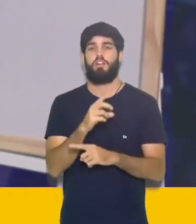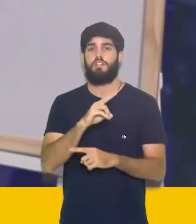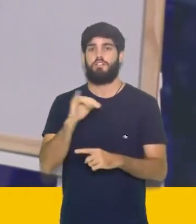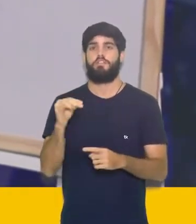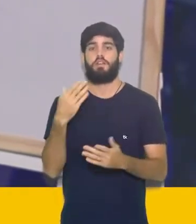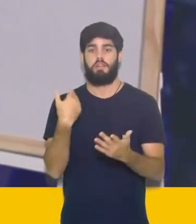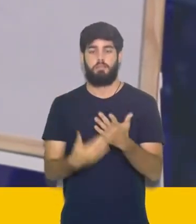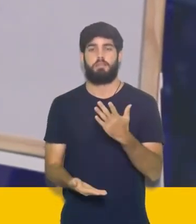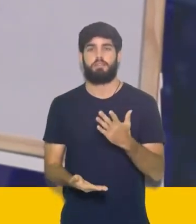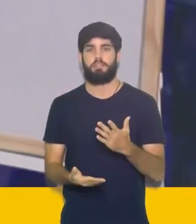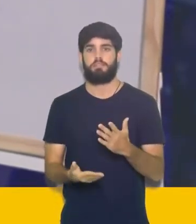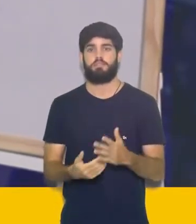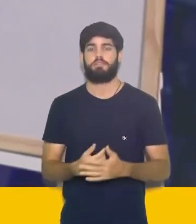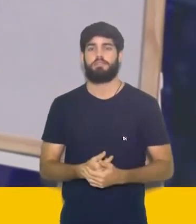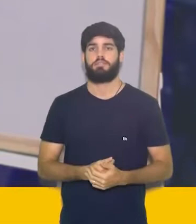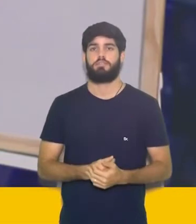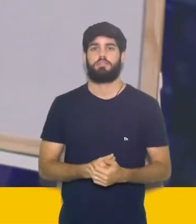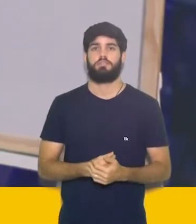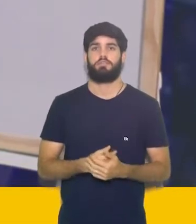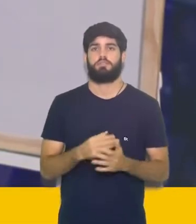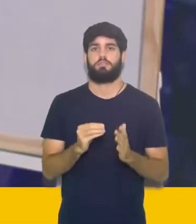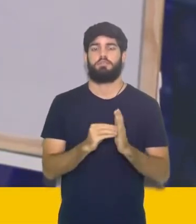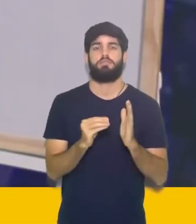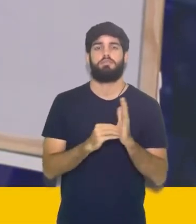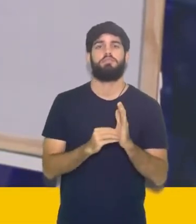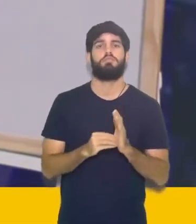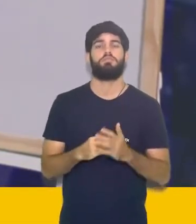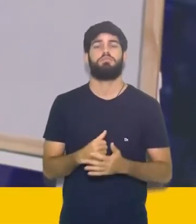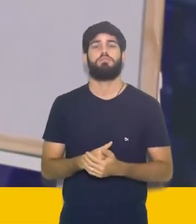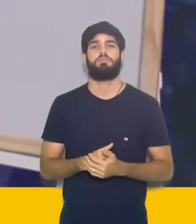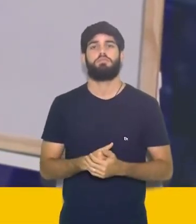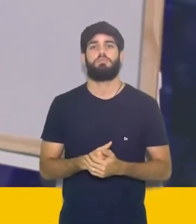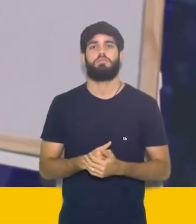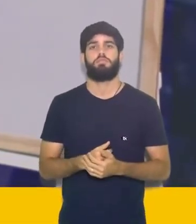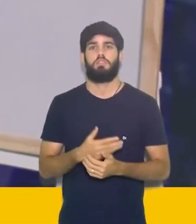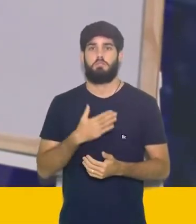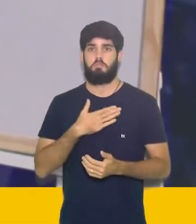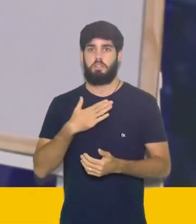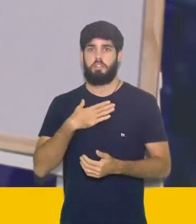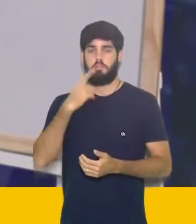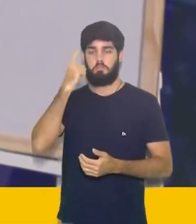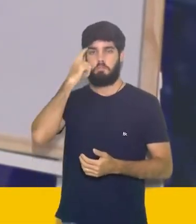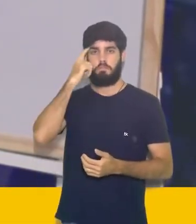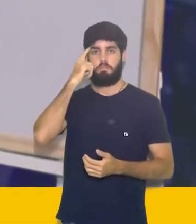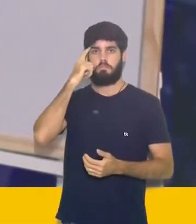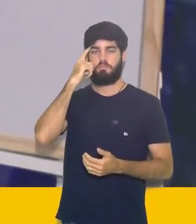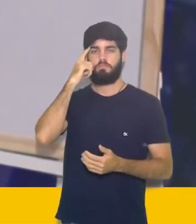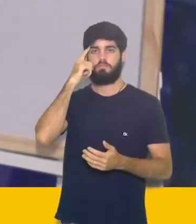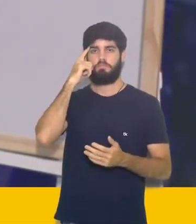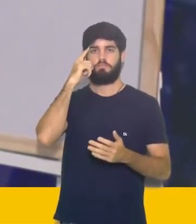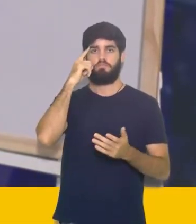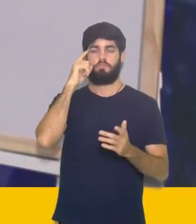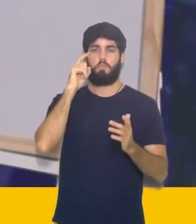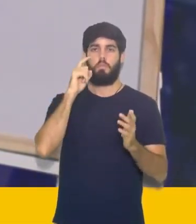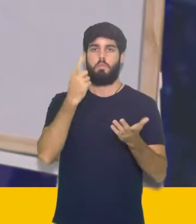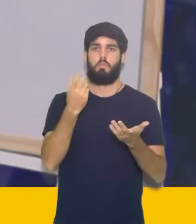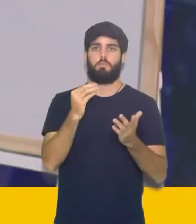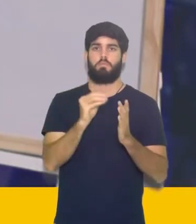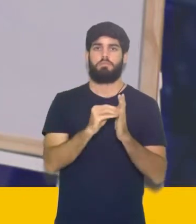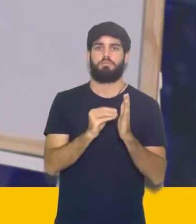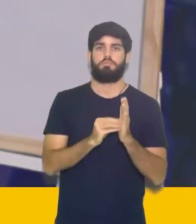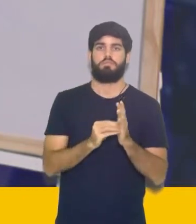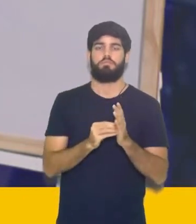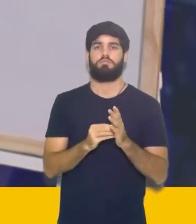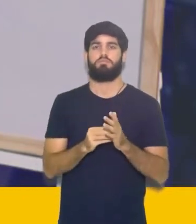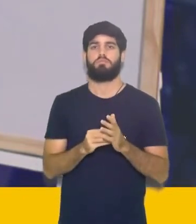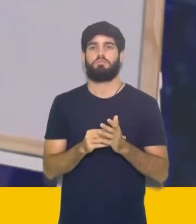ponto, viu? Porque ele pode, eu na minha cabeça, seria ponto de corte, entendeu? Porque se você fez o